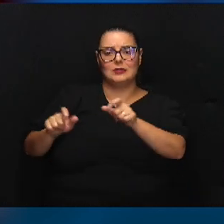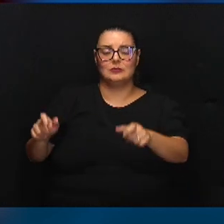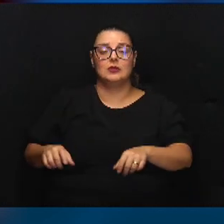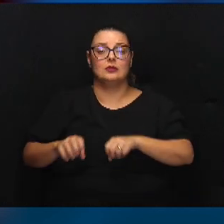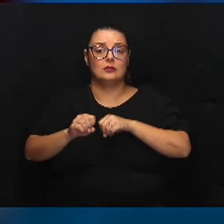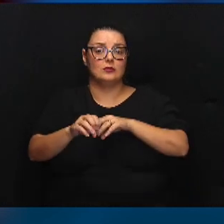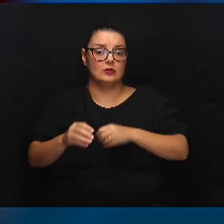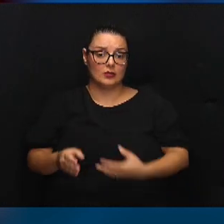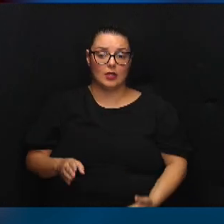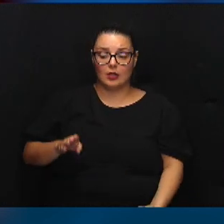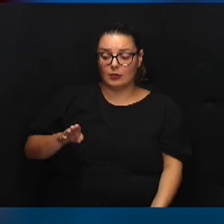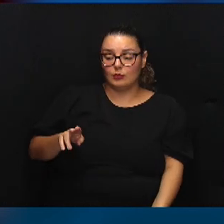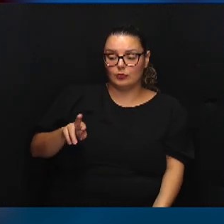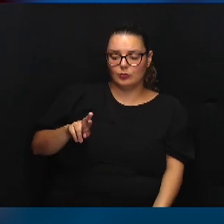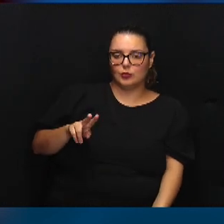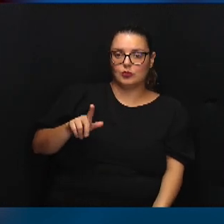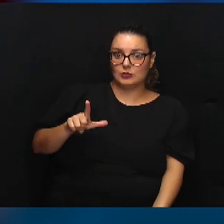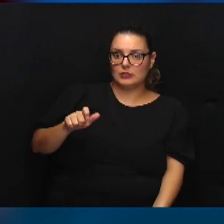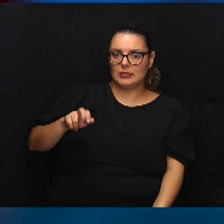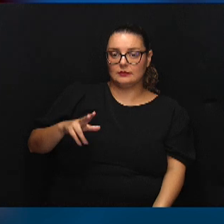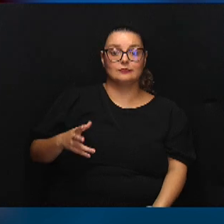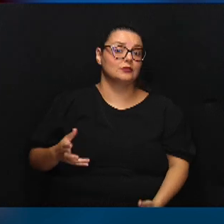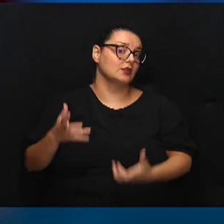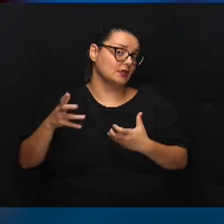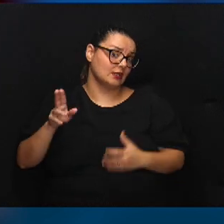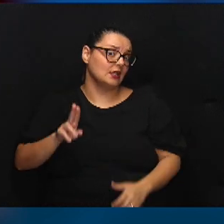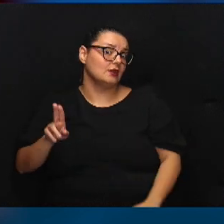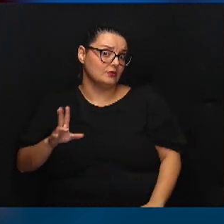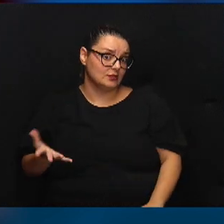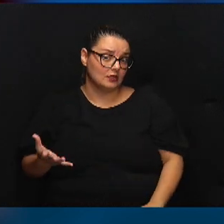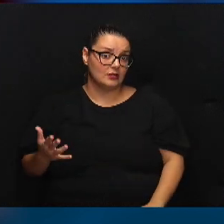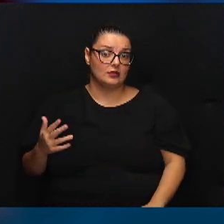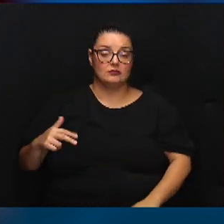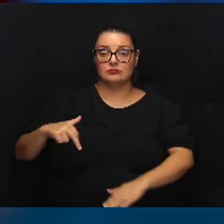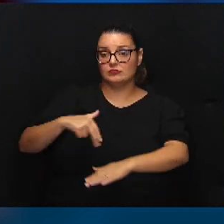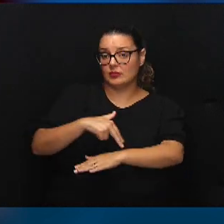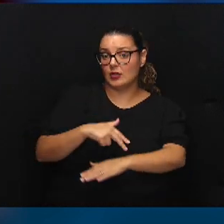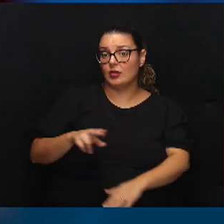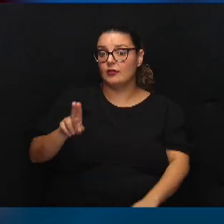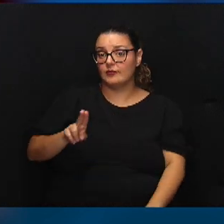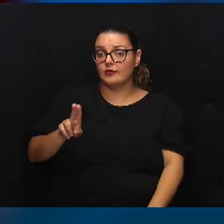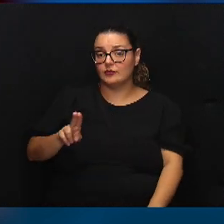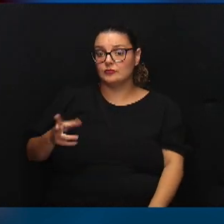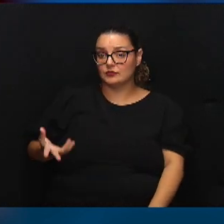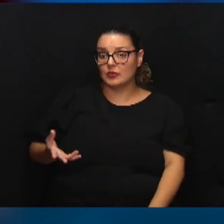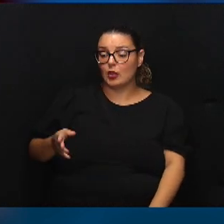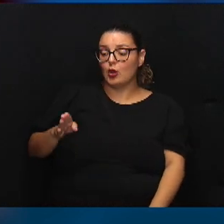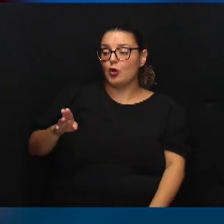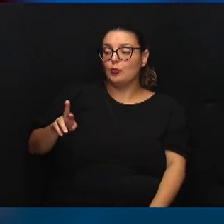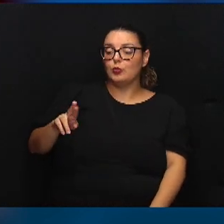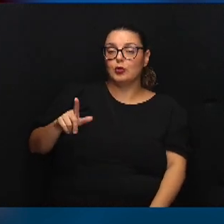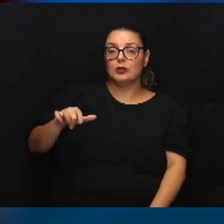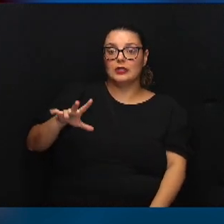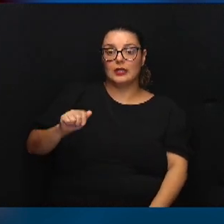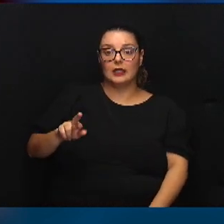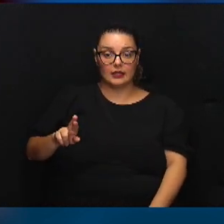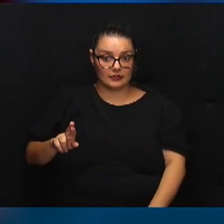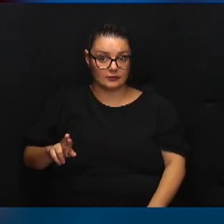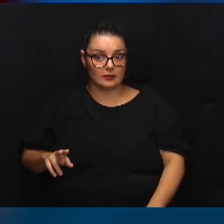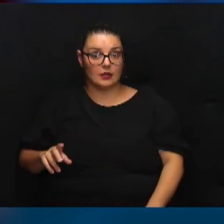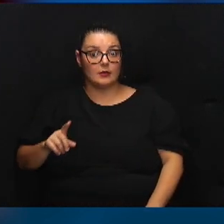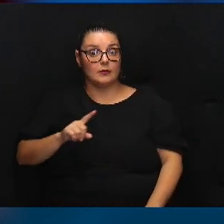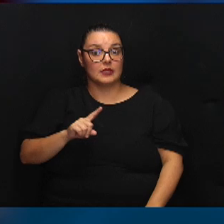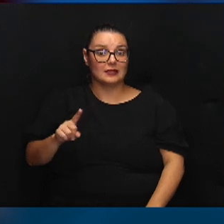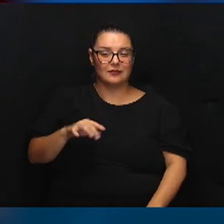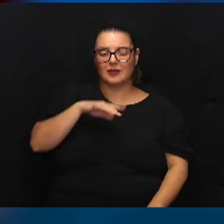a burlar, porque às vezes a pessoa quer usar aquela peça que está na moda. Então, eu vou ensinar a burlar para não ficar ruim para ela, pelo contrário, para valorizar. E